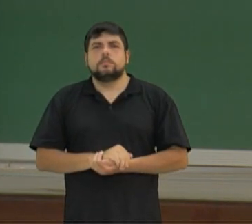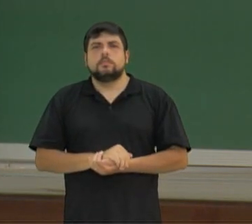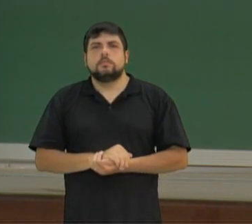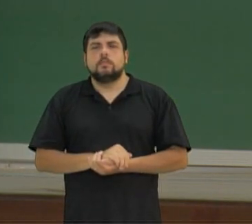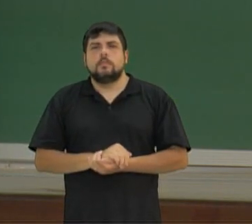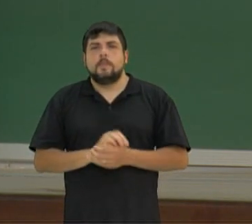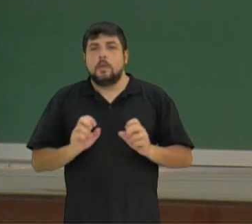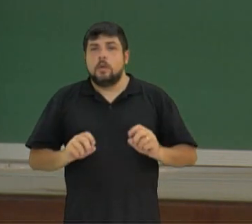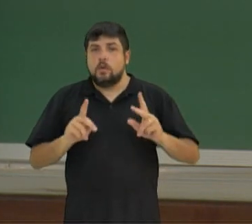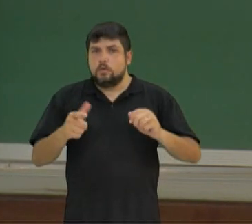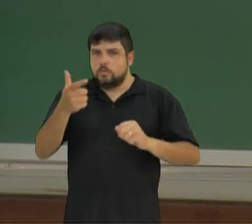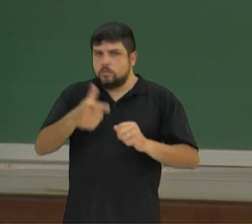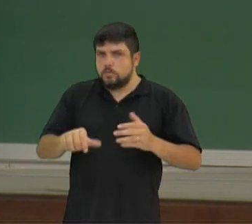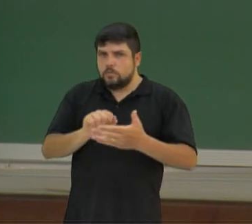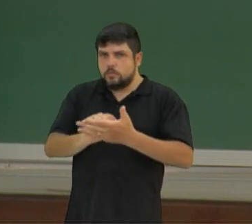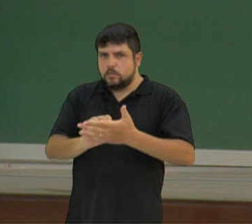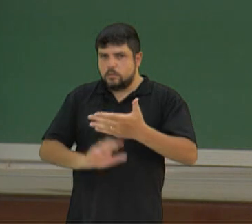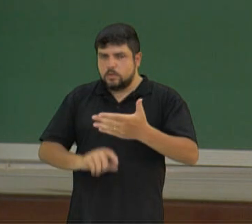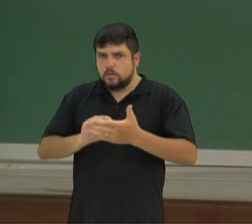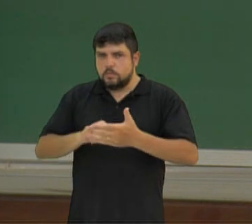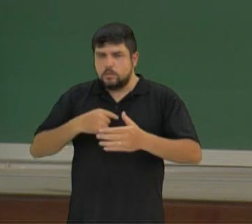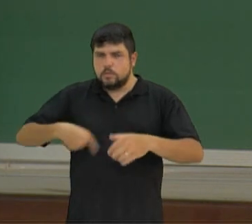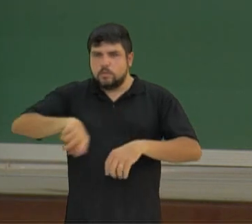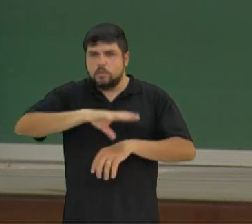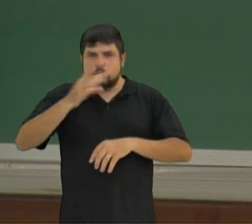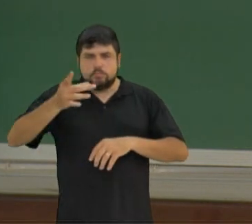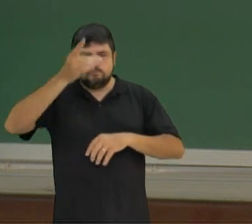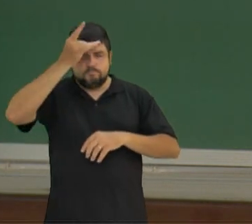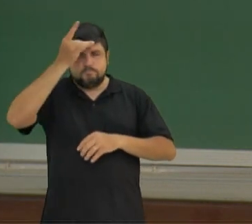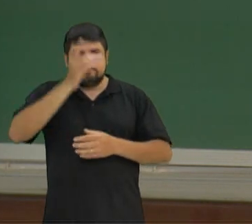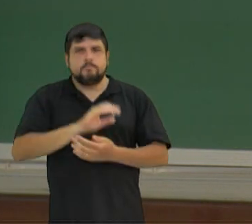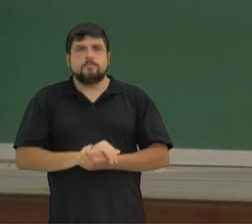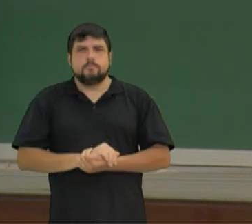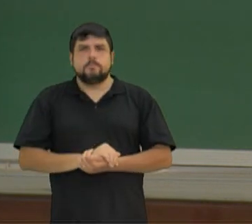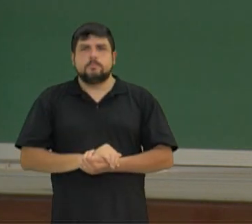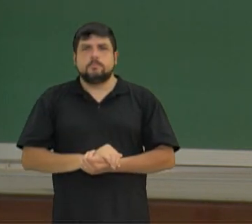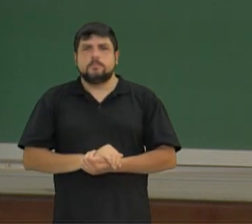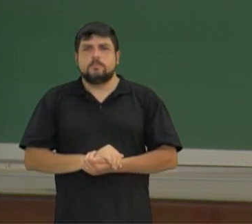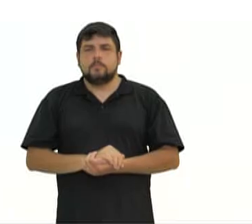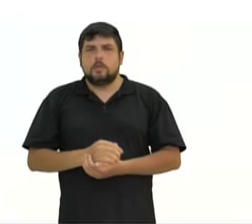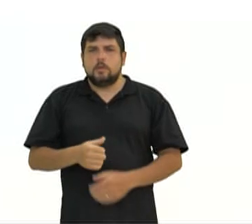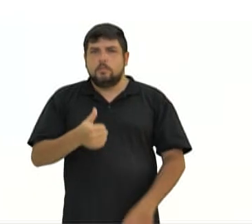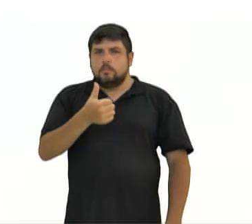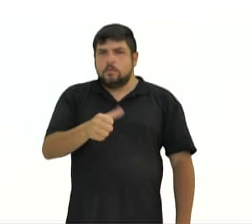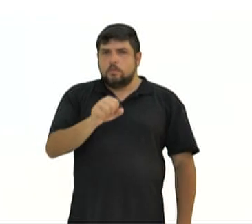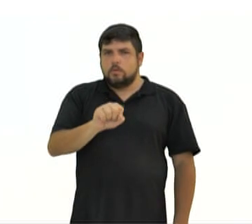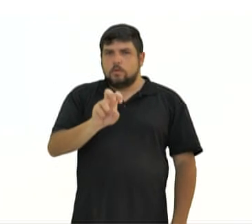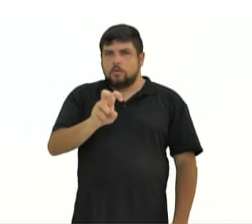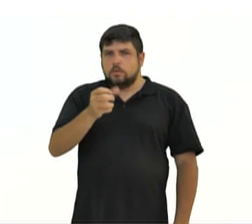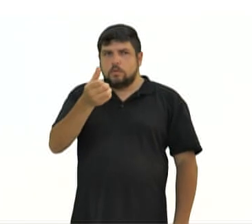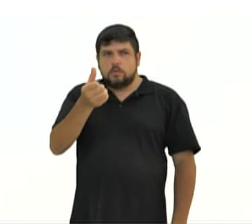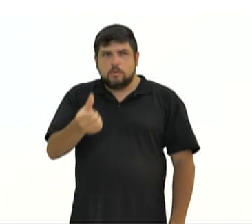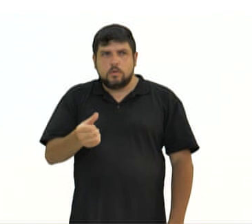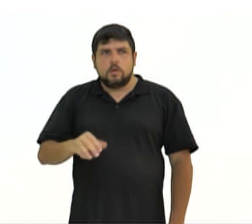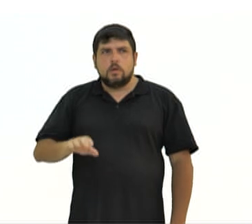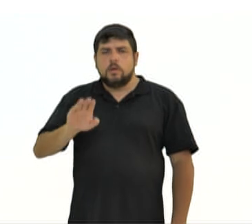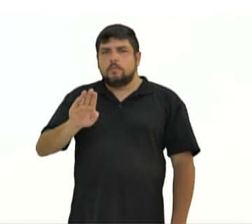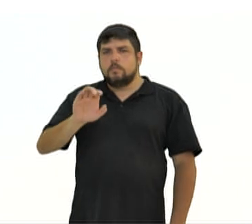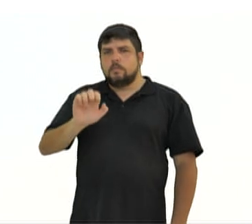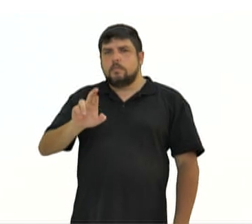Vamos fazer mais uma atividade, então, para ficar bem nessa história. Em 1856, Bert Law